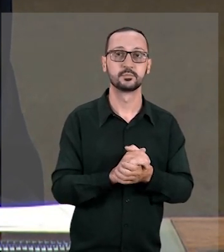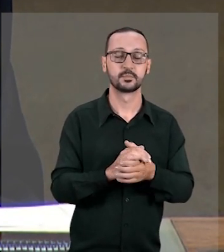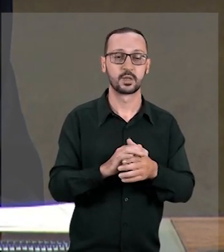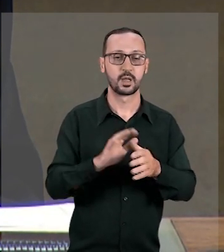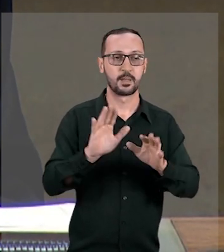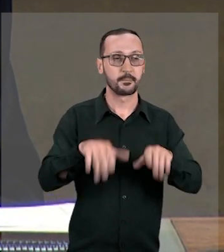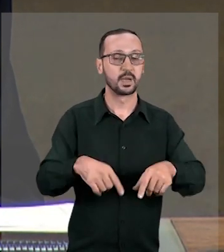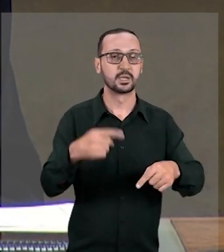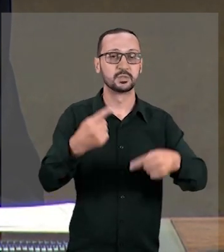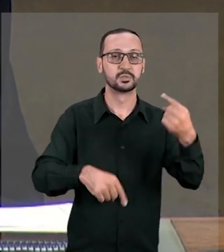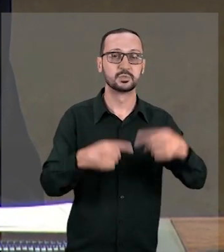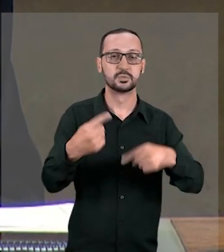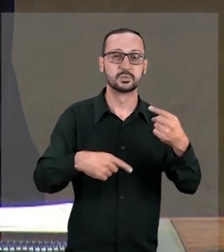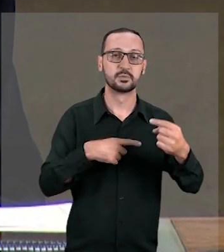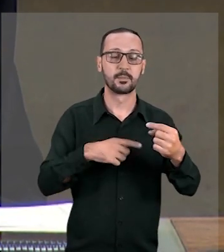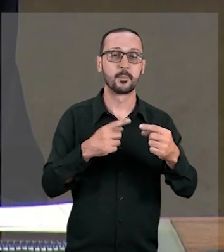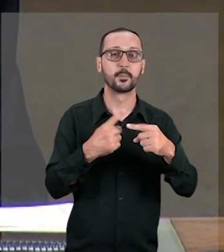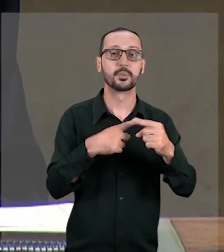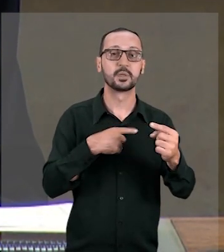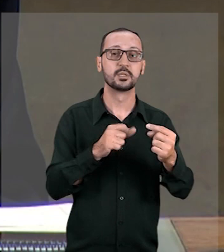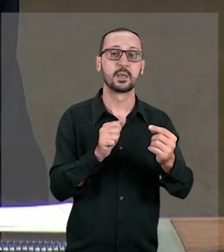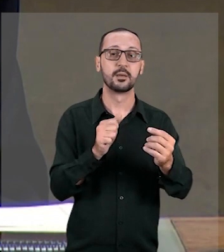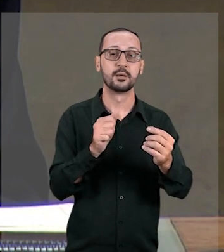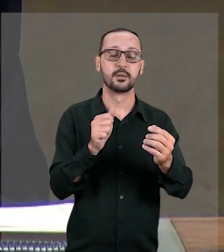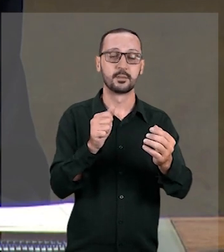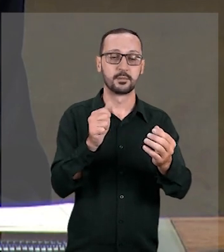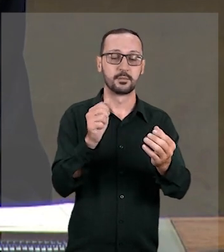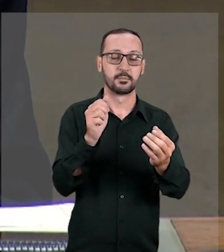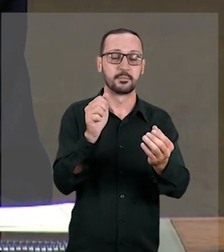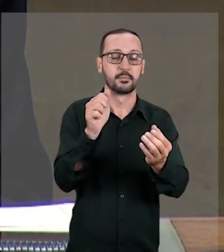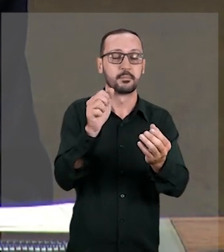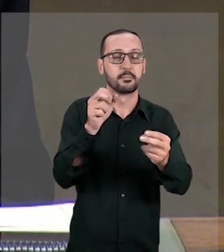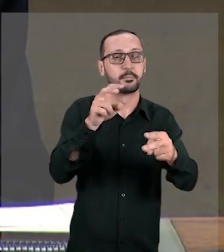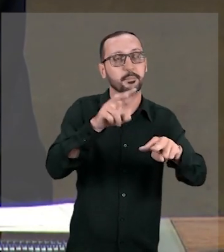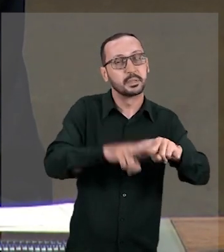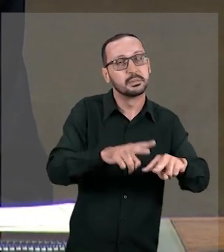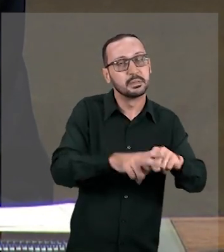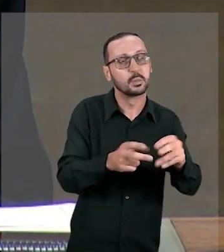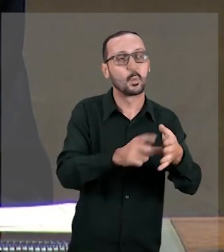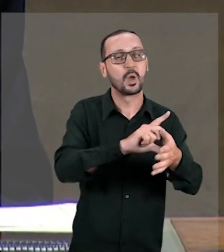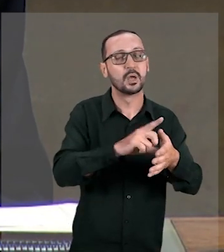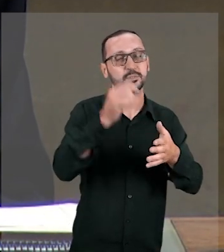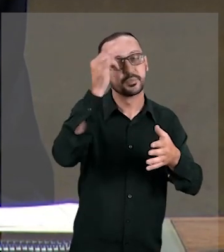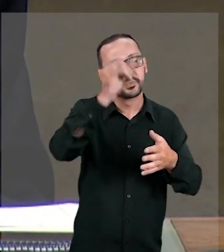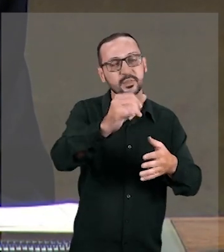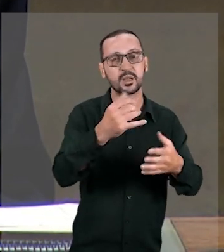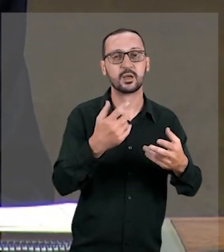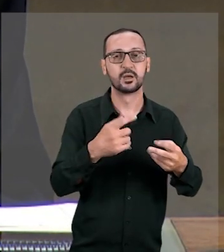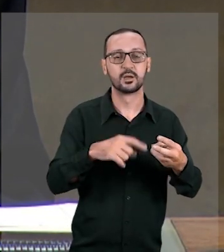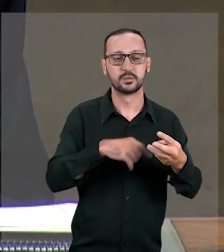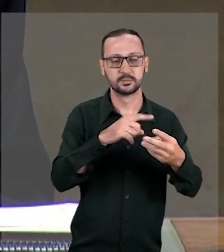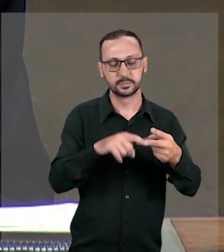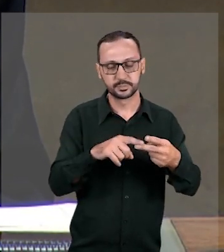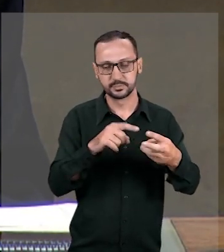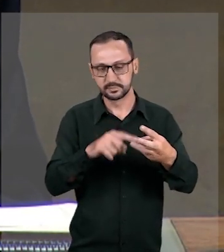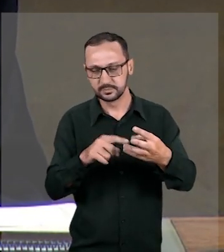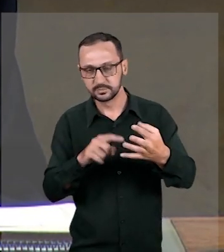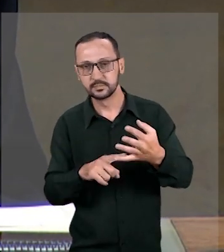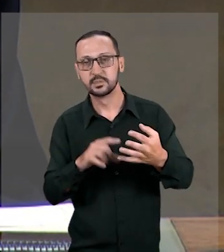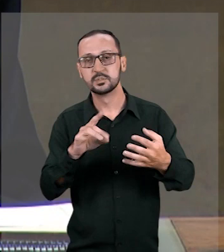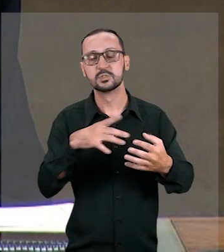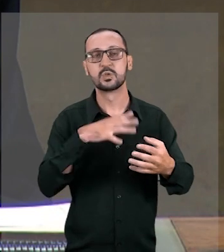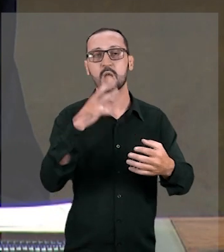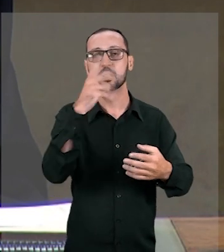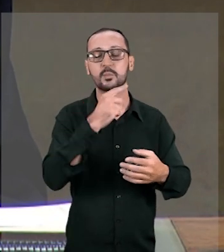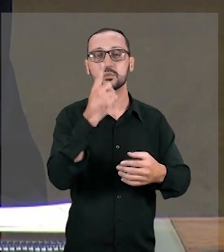acabam-se as discussões sobre excesso de prisão preventiva e sobre executar ou não executar depois do 2º grau. Se levasse